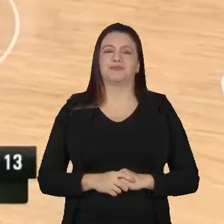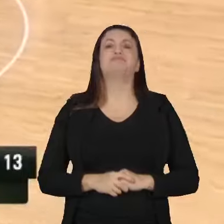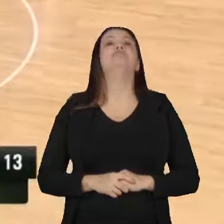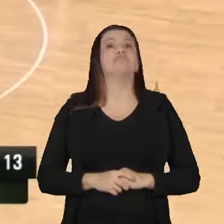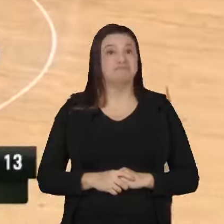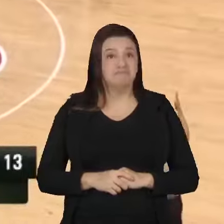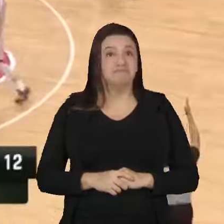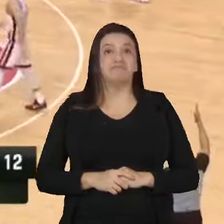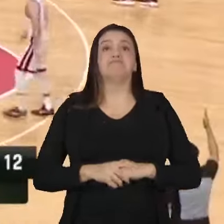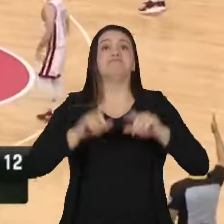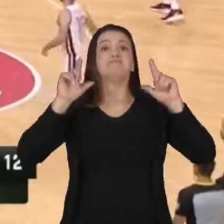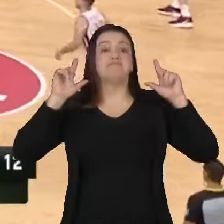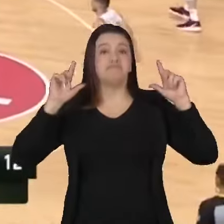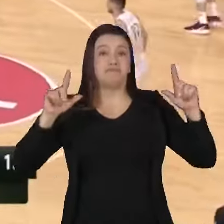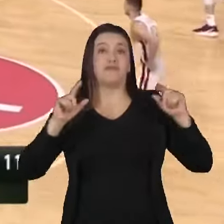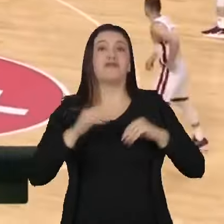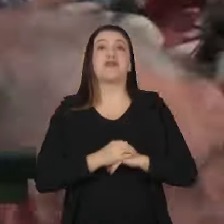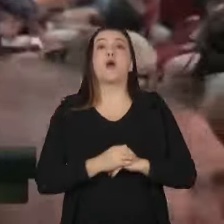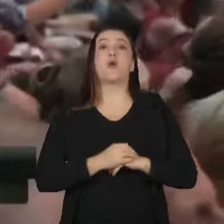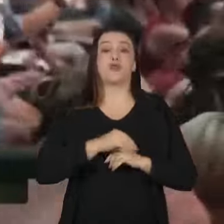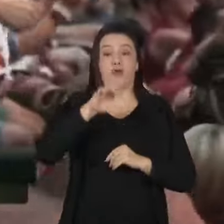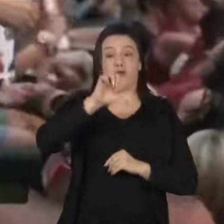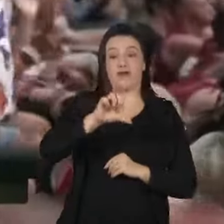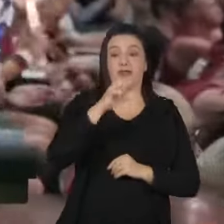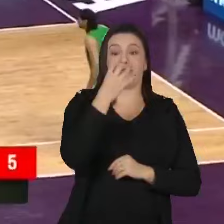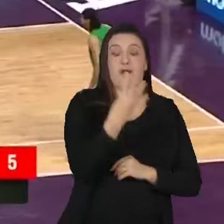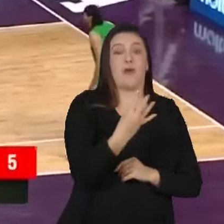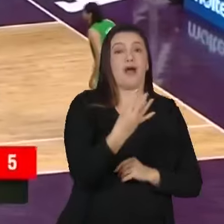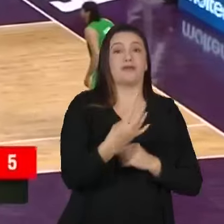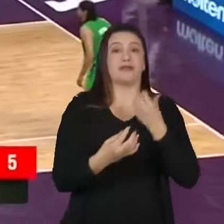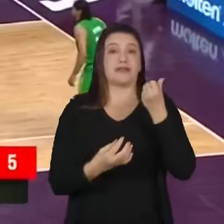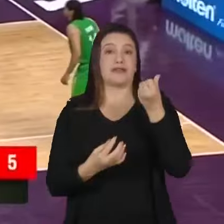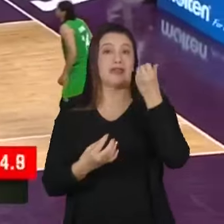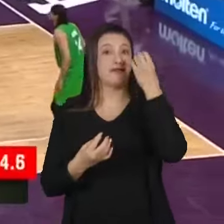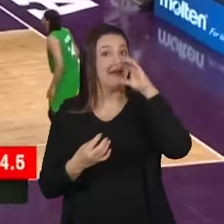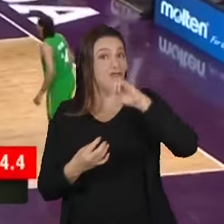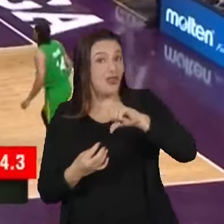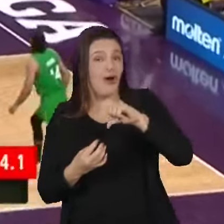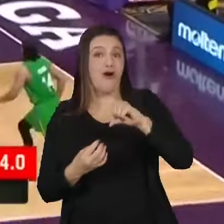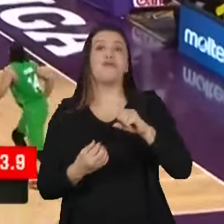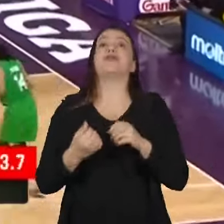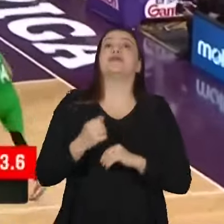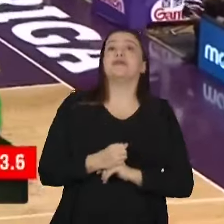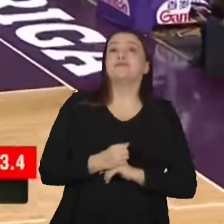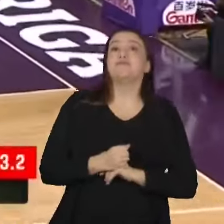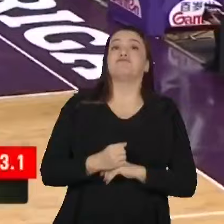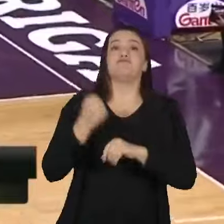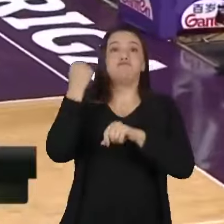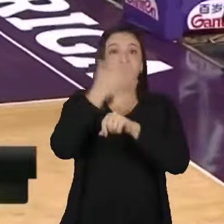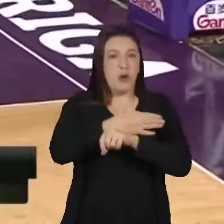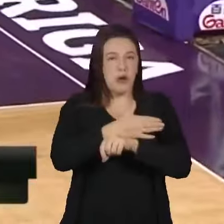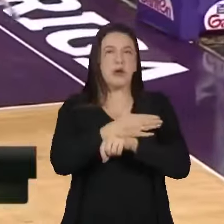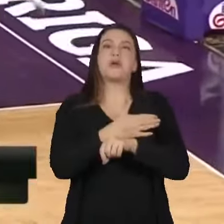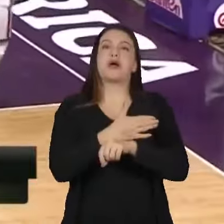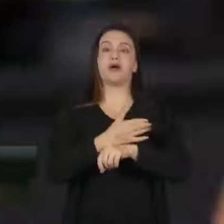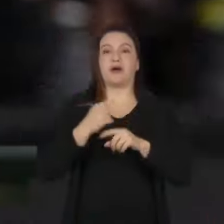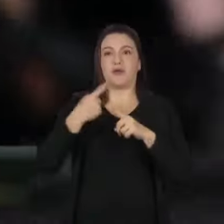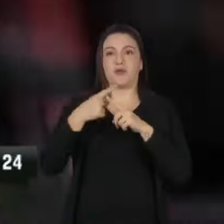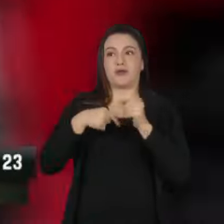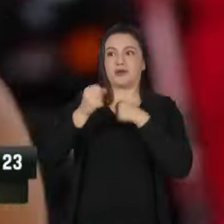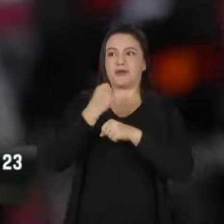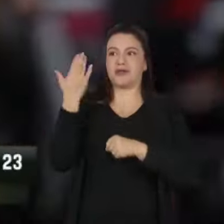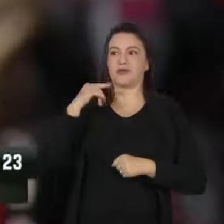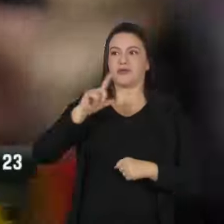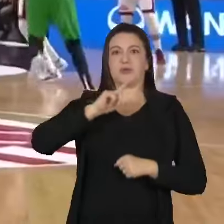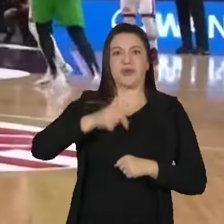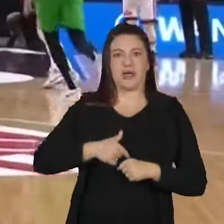O placar final foi de 94 a 69 para a seleção brasileira, uma espécie de revanche, já que no ano passado a Letônia tinha